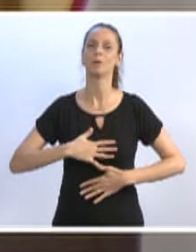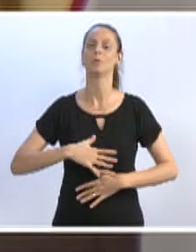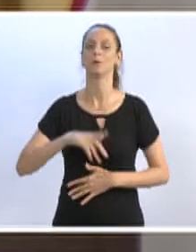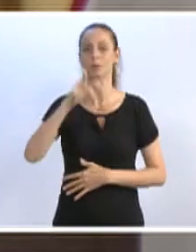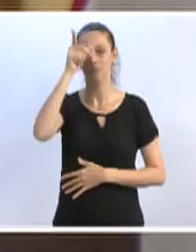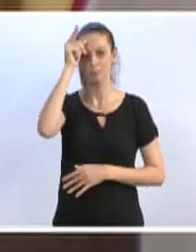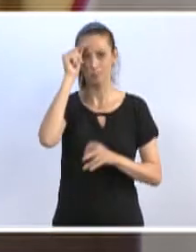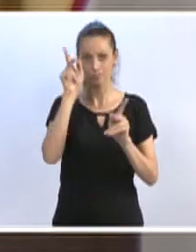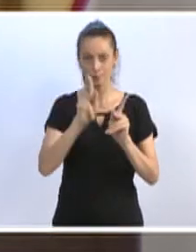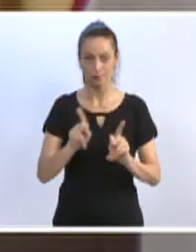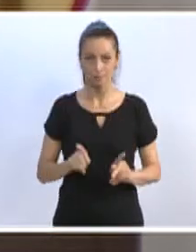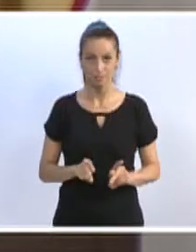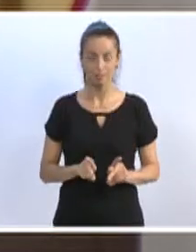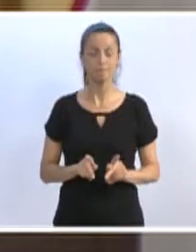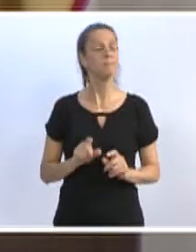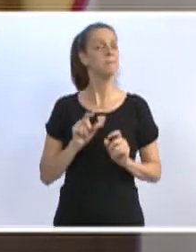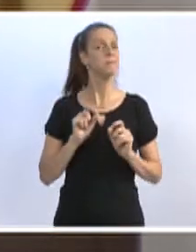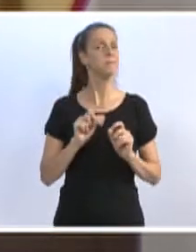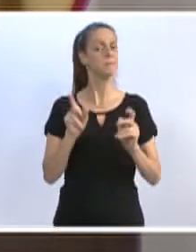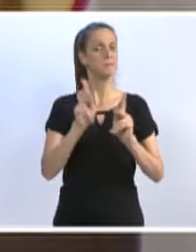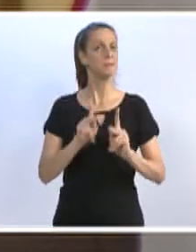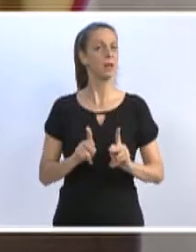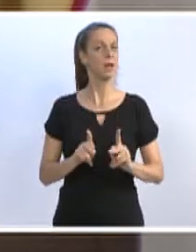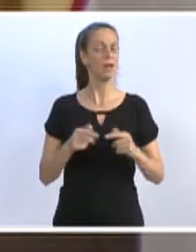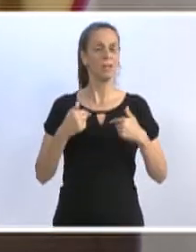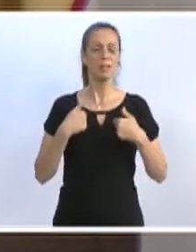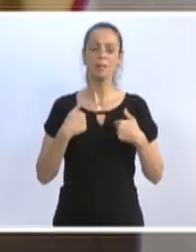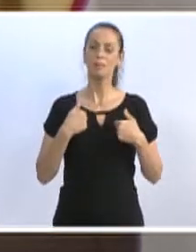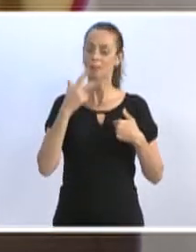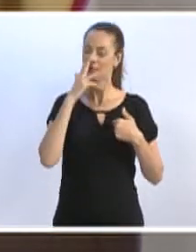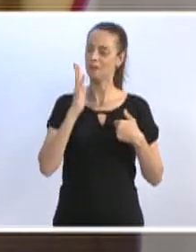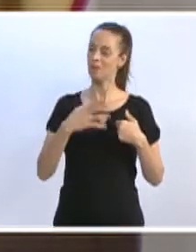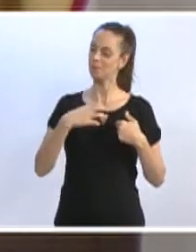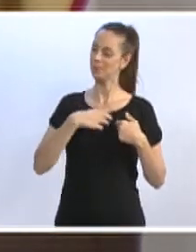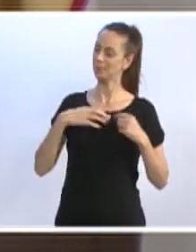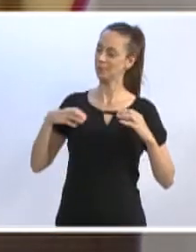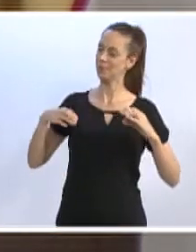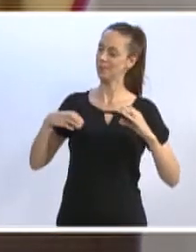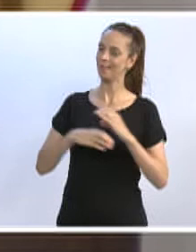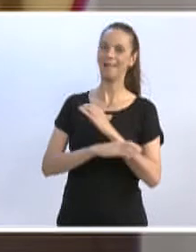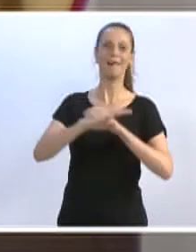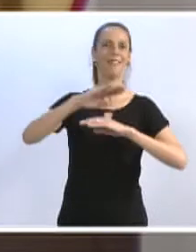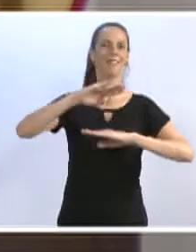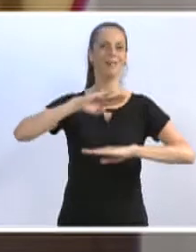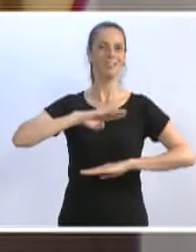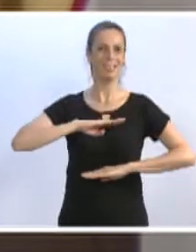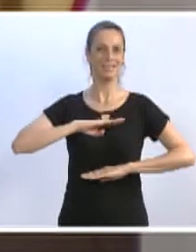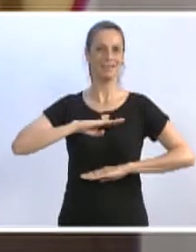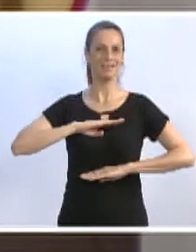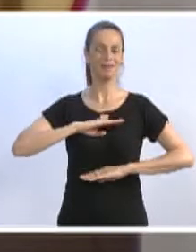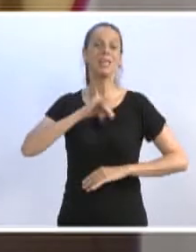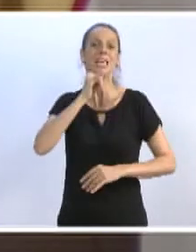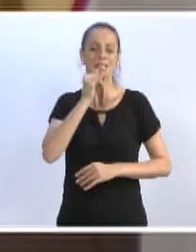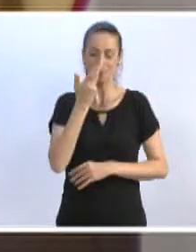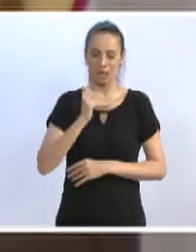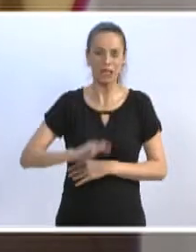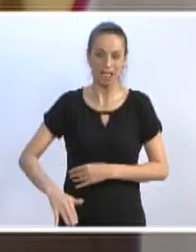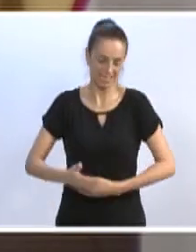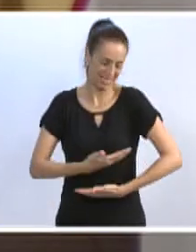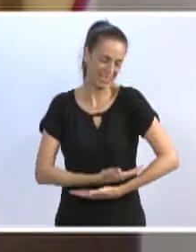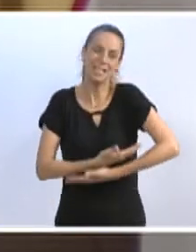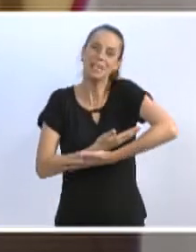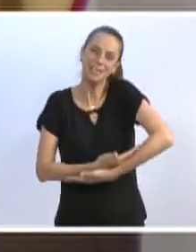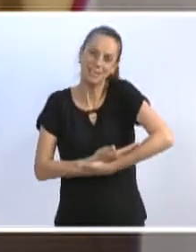paz. Paz quer dizer eu sou saciado. A criança no colo da mãe, diz a